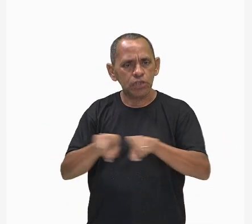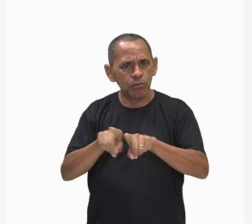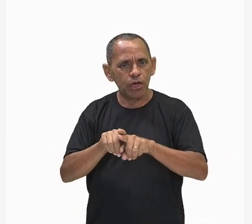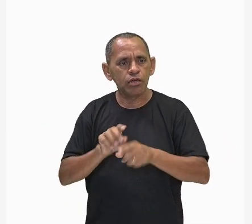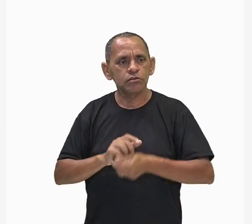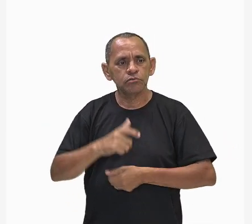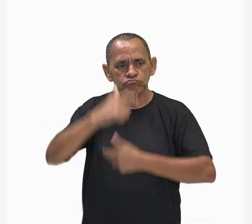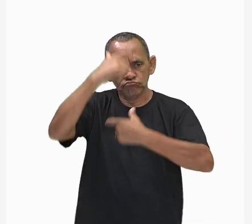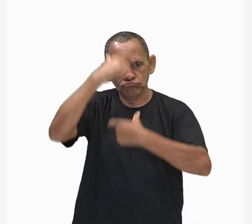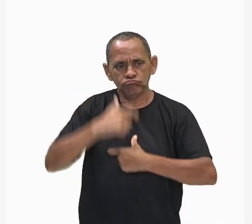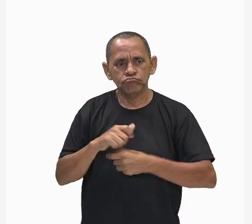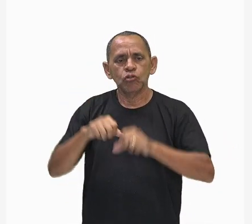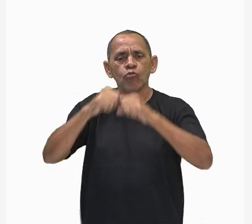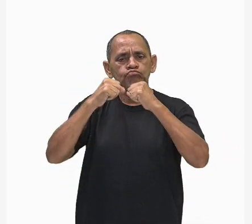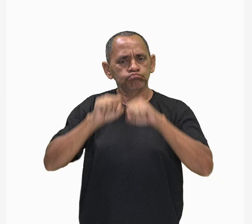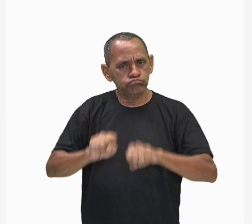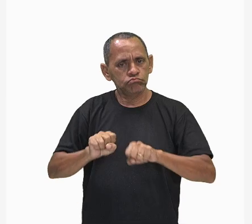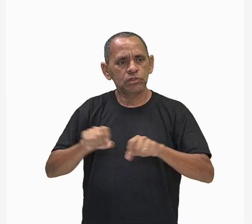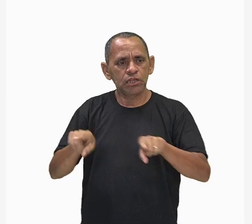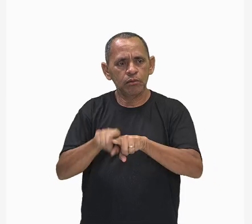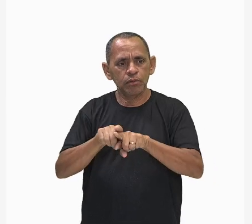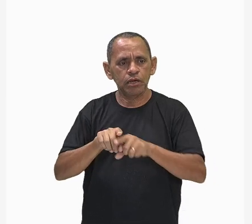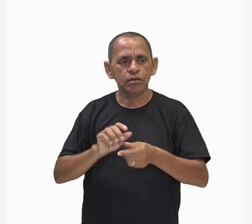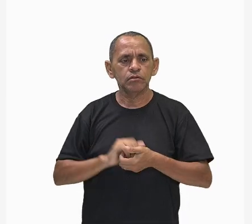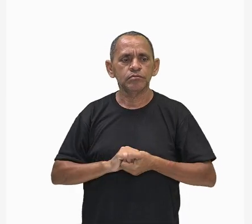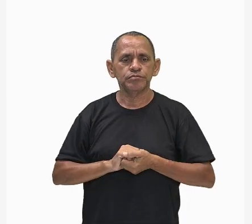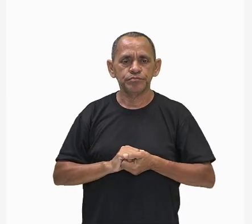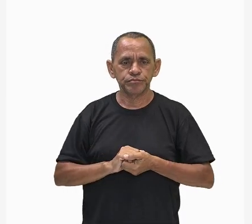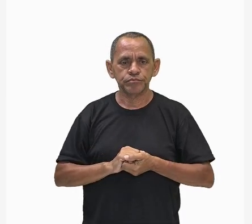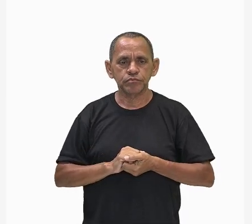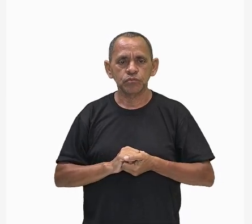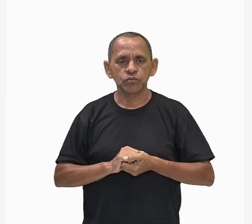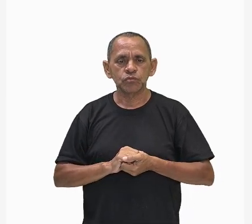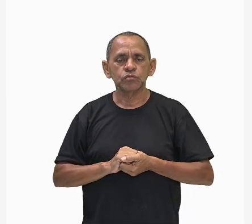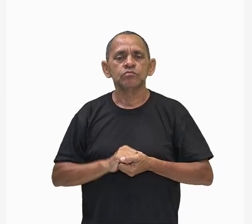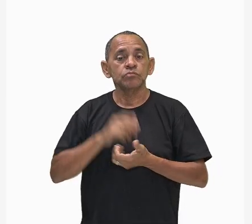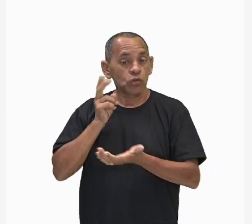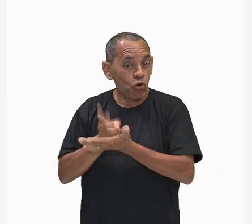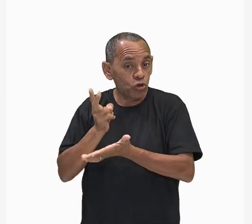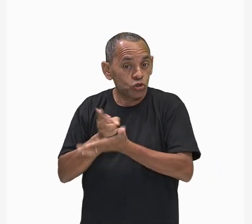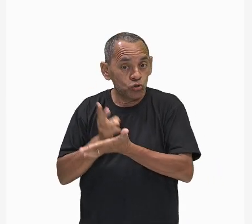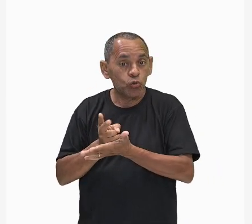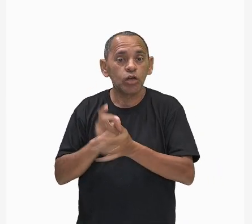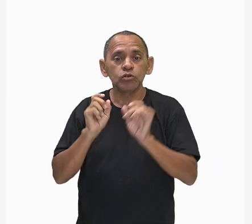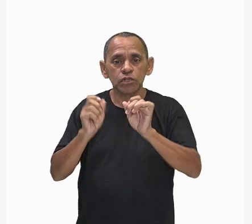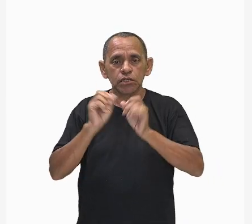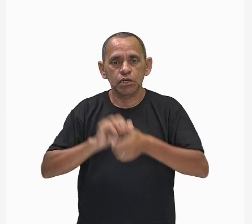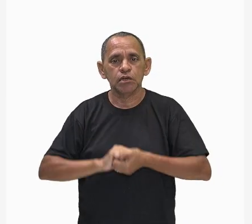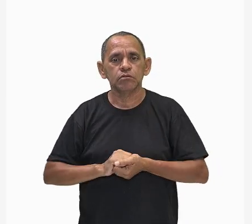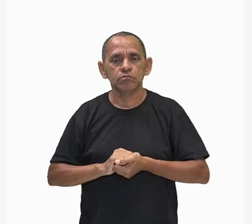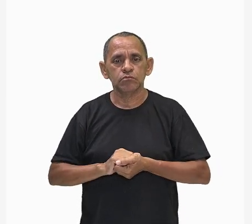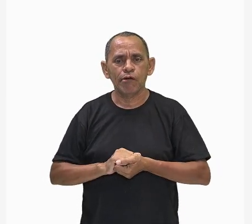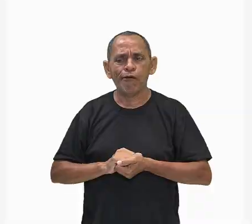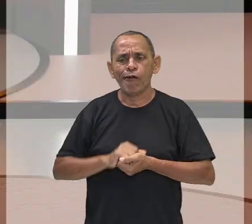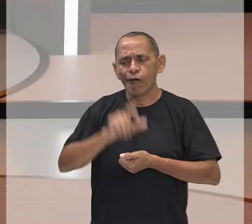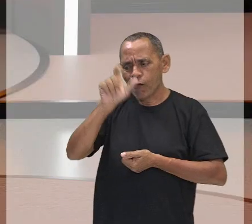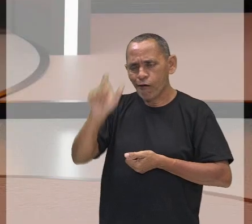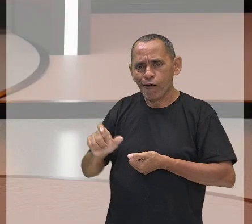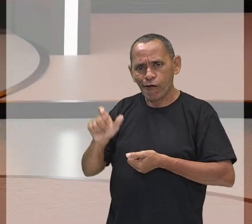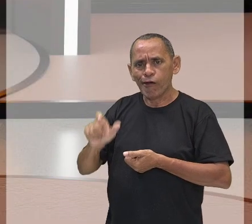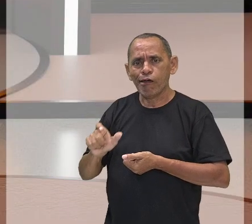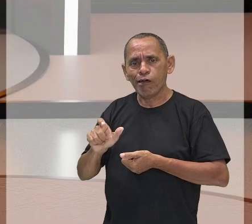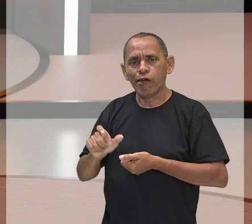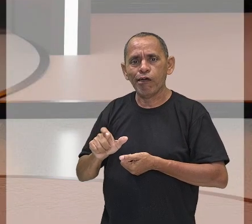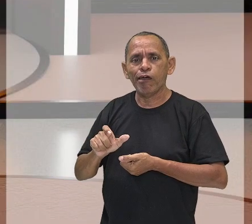como o dia do fico, tá, gente? É interessante que, nesse momento, o próprio Dom Pedro, que era português, tá,